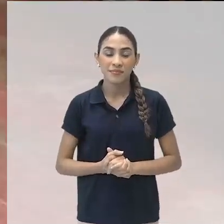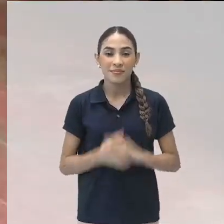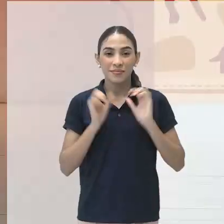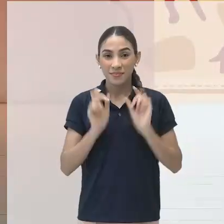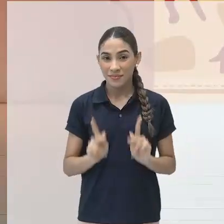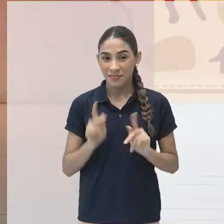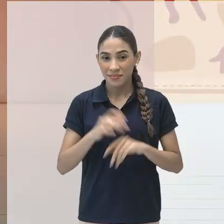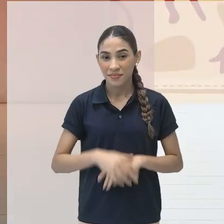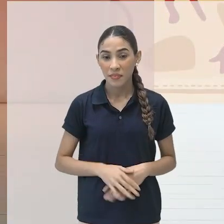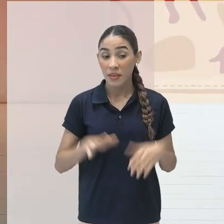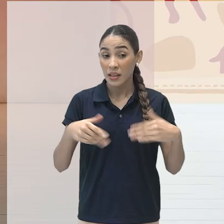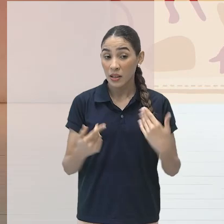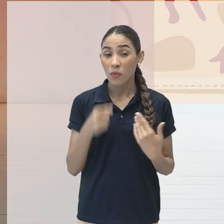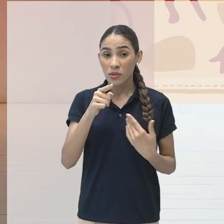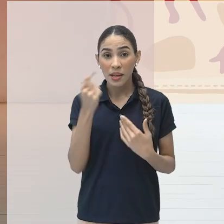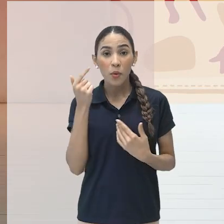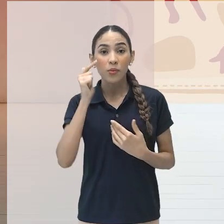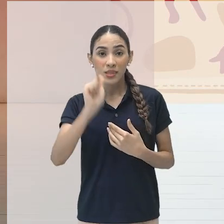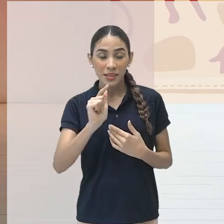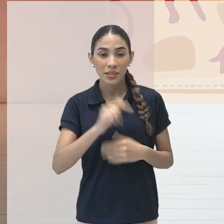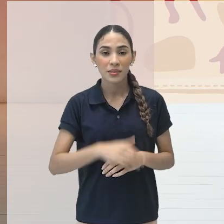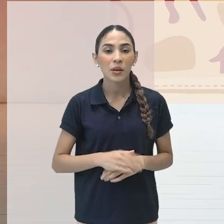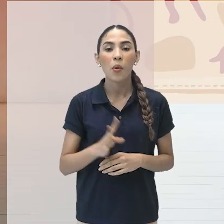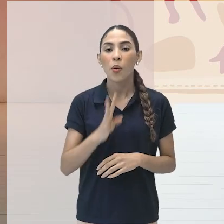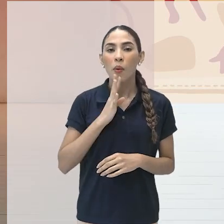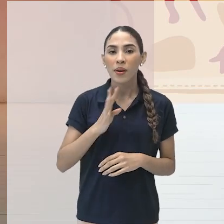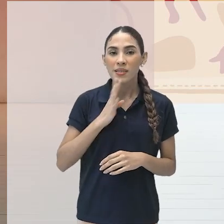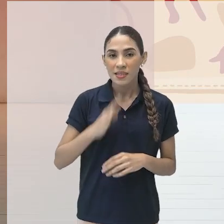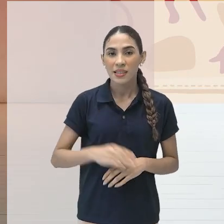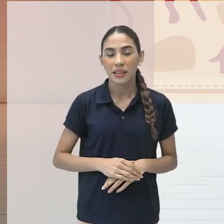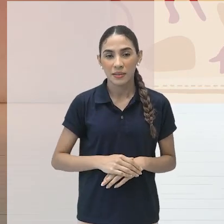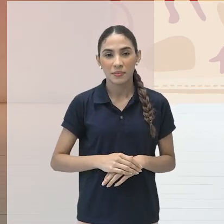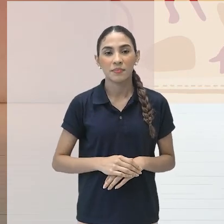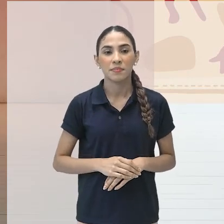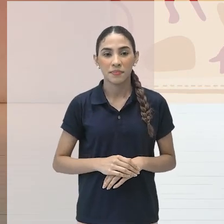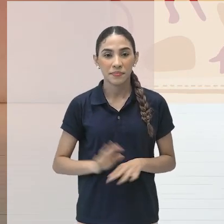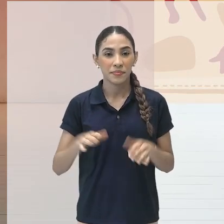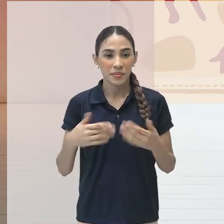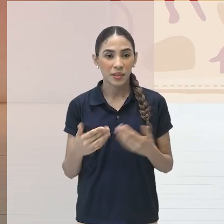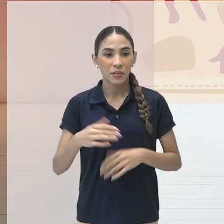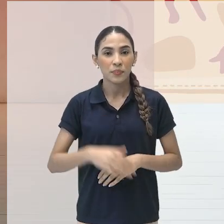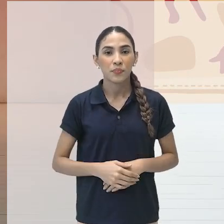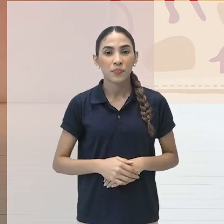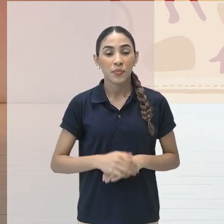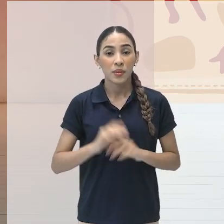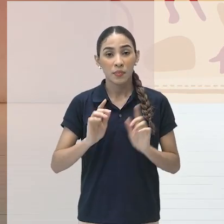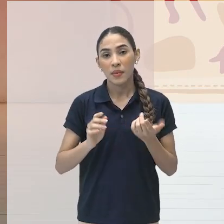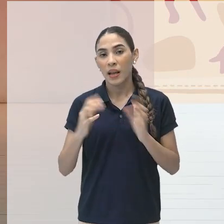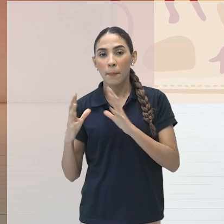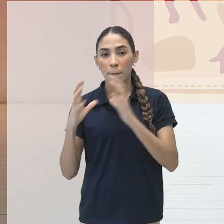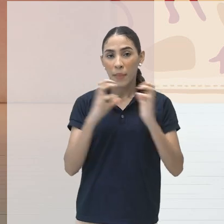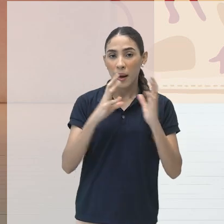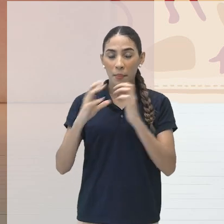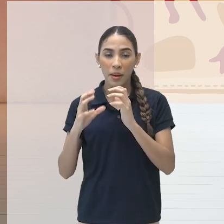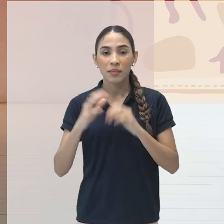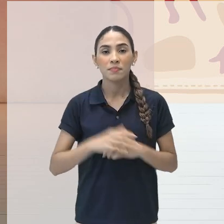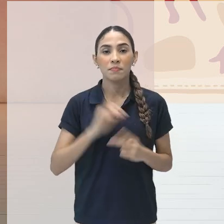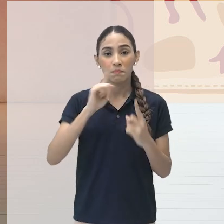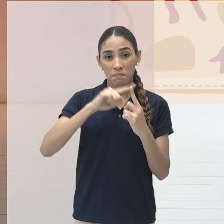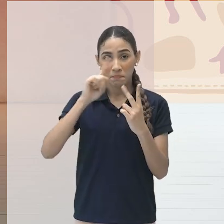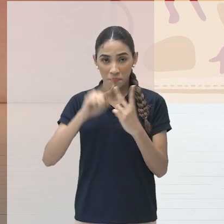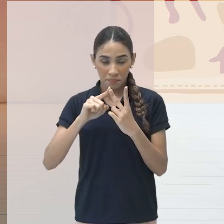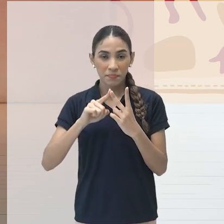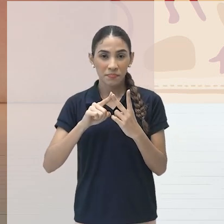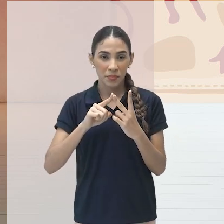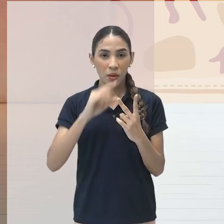Muito bem, alunos, então vocês conseguiram aí conhecer um pouquinho tanto das lutas orientais quanto das